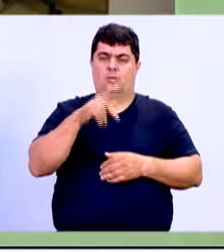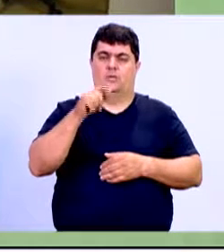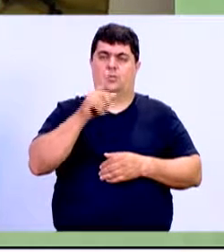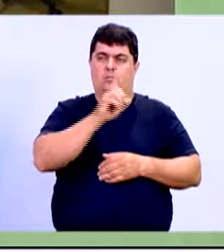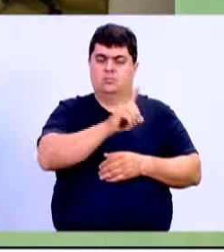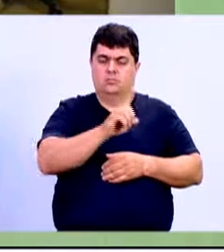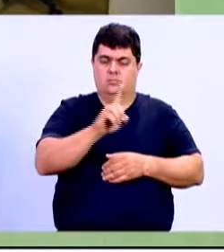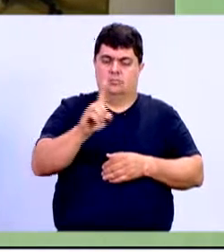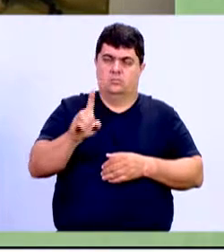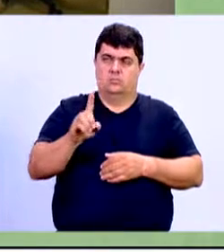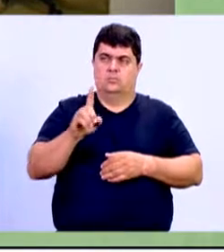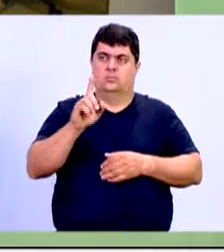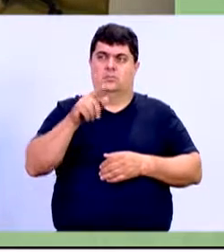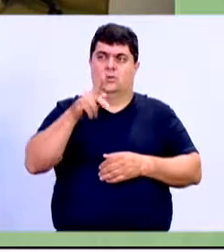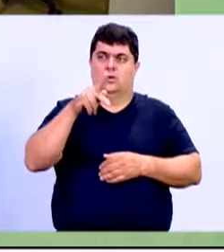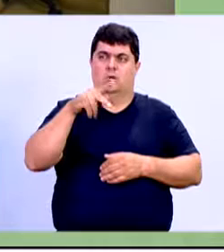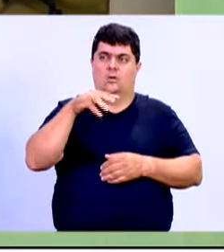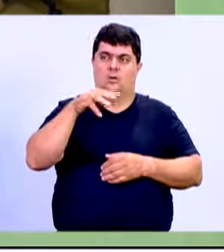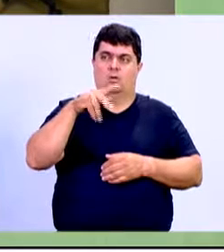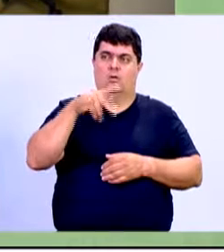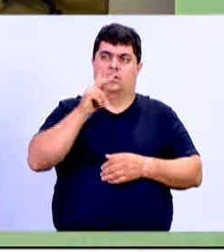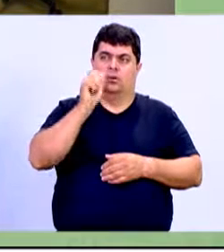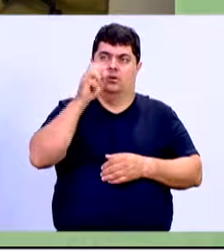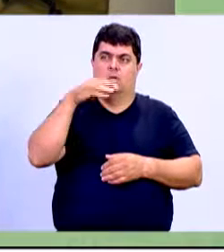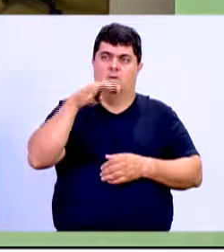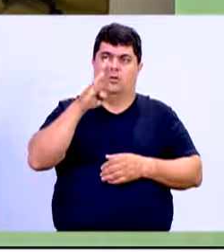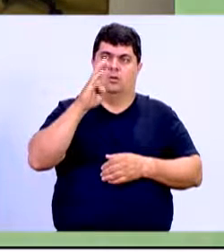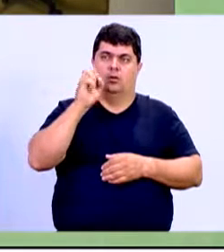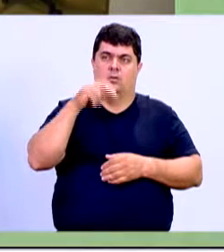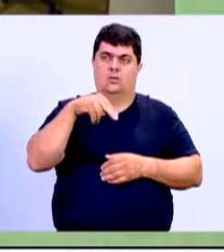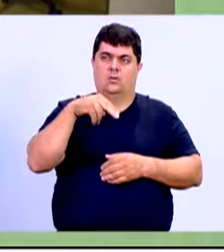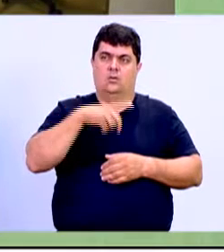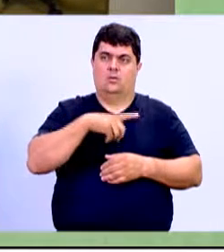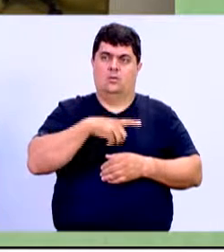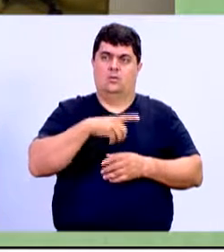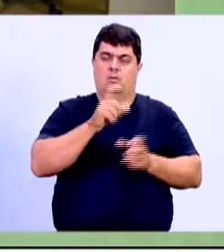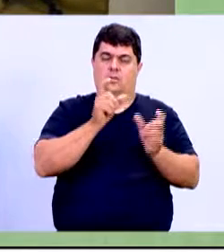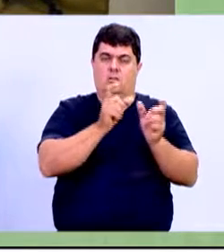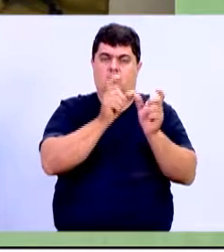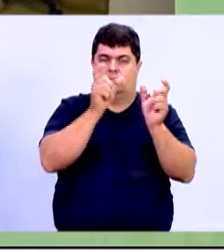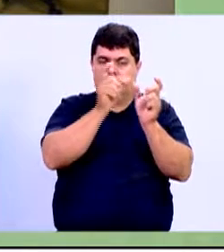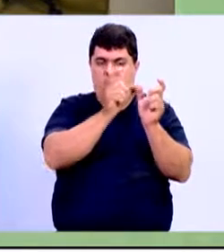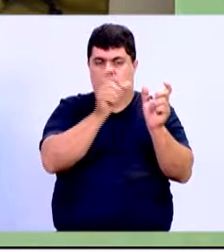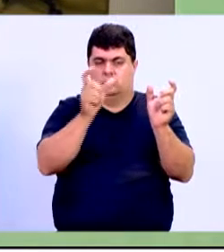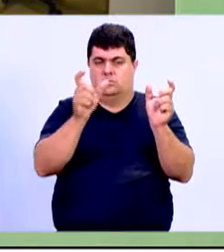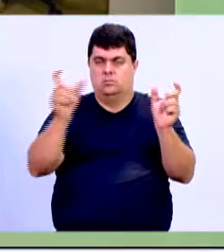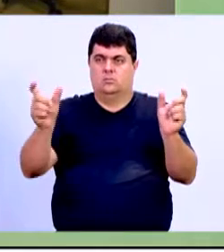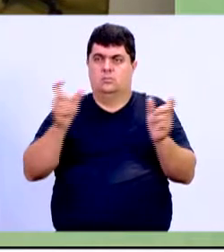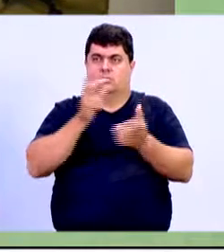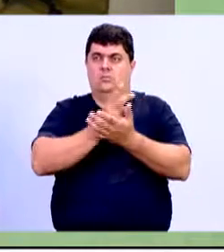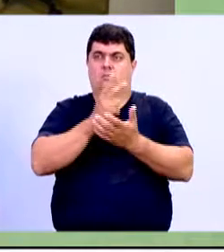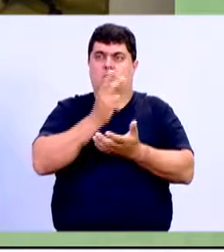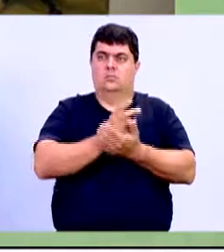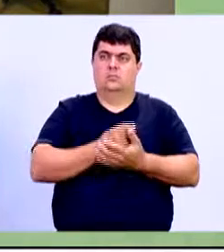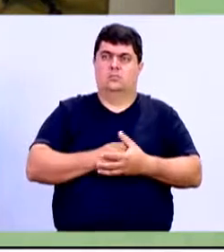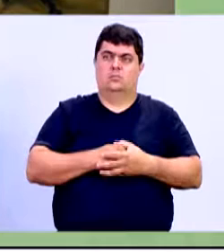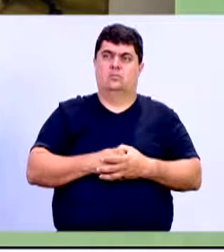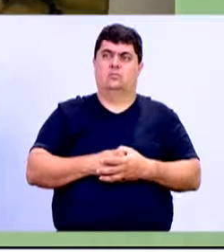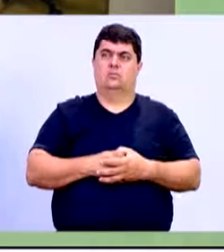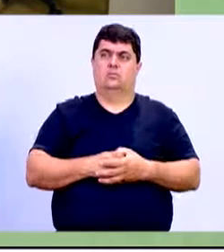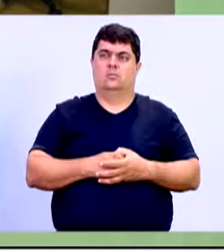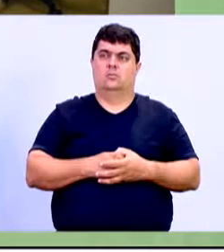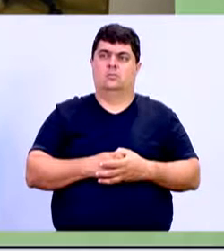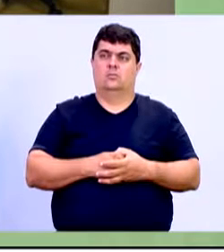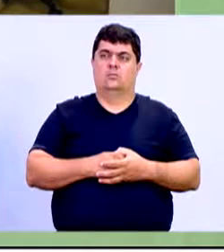aqui é um Kanban para cada time. Então aqui os post-its vão caminhando de acordo com as tarefas vão